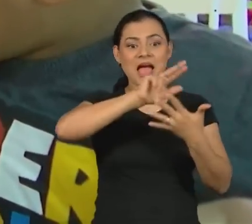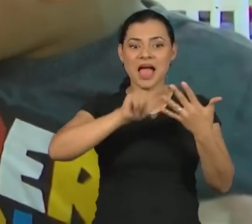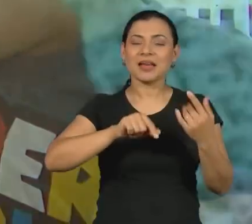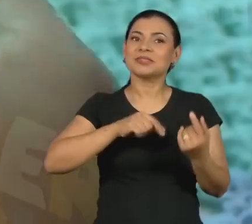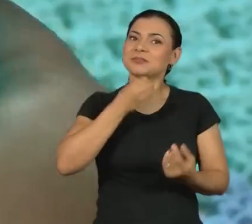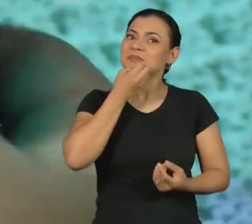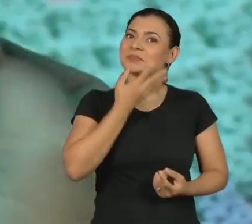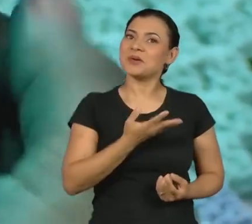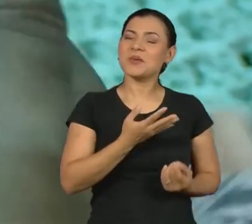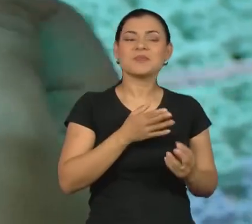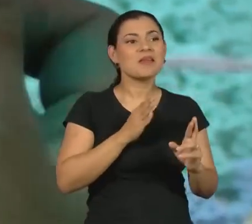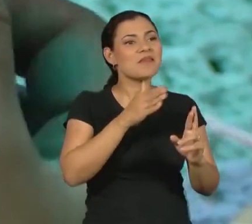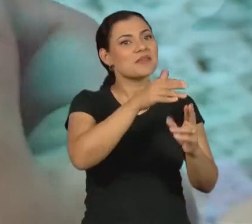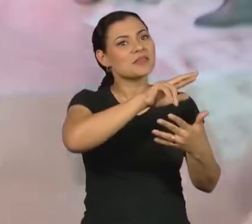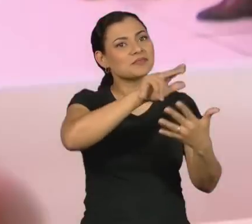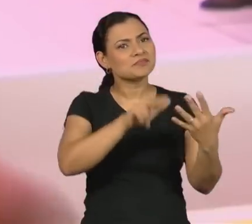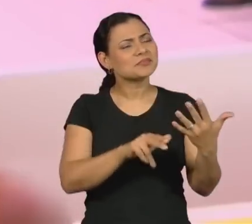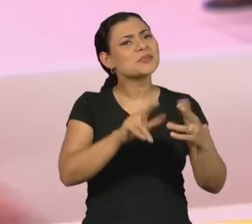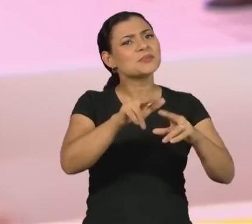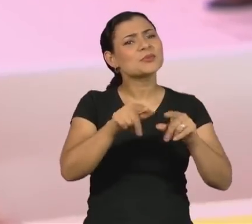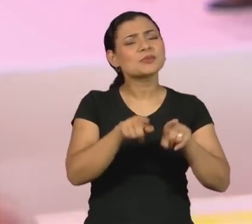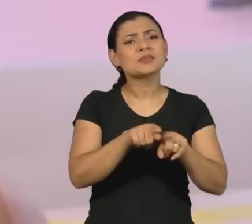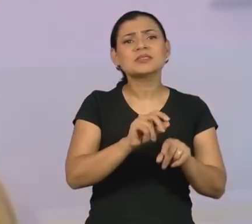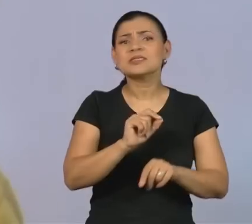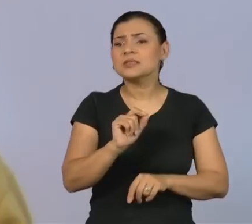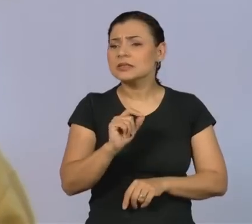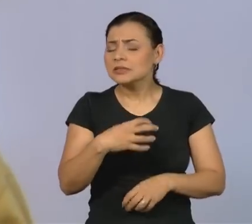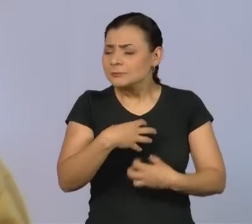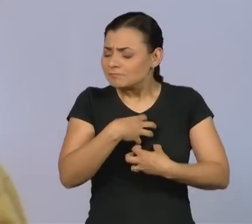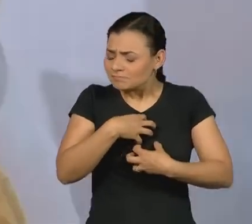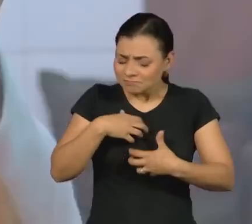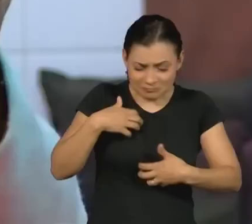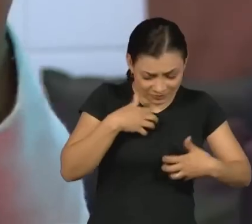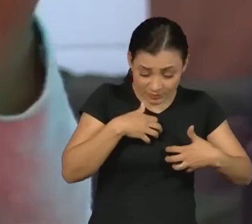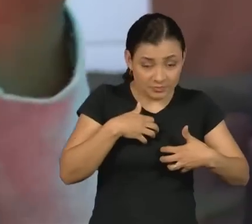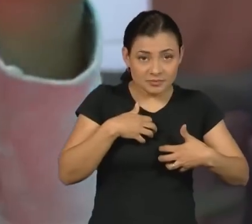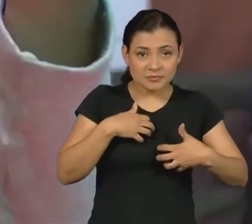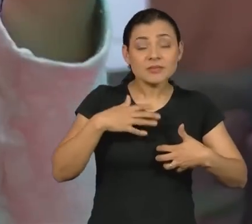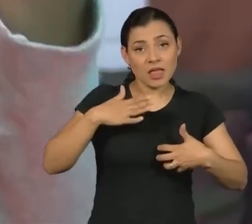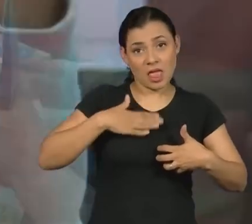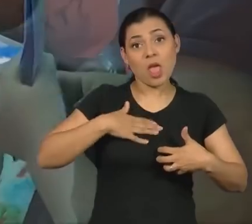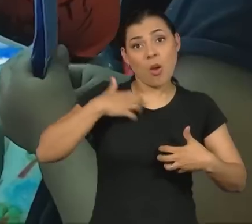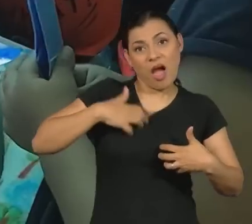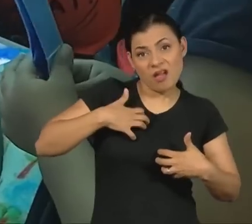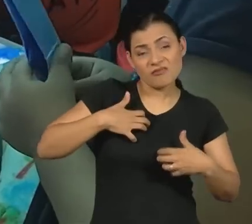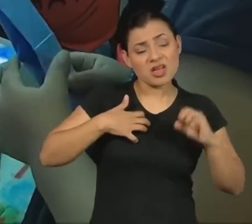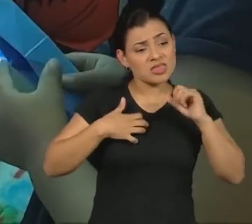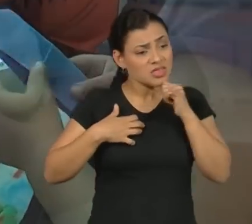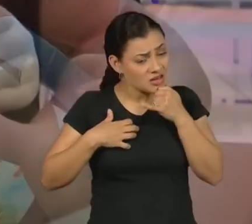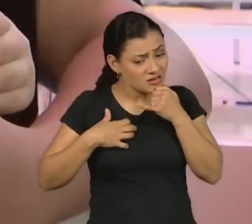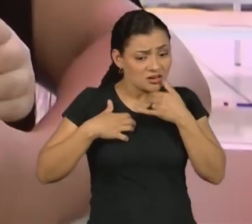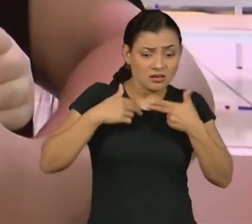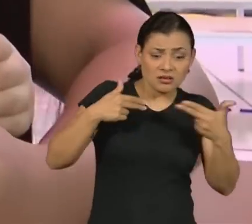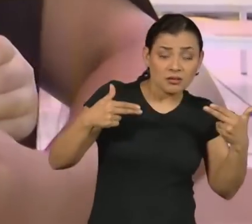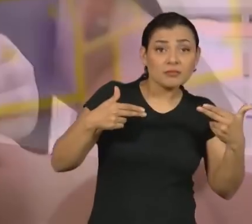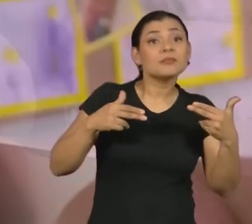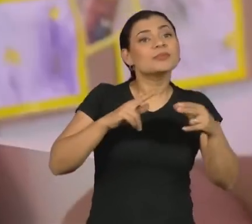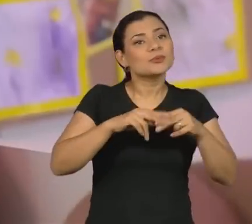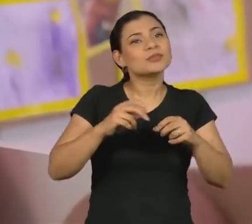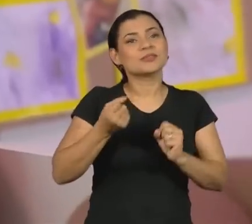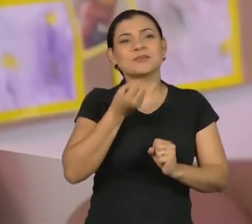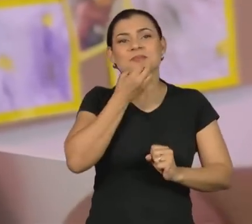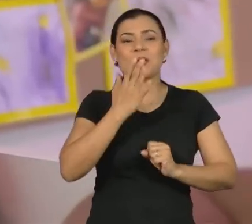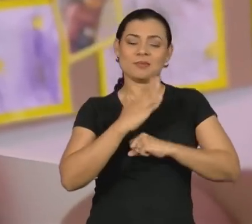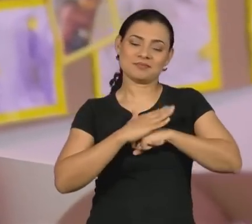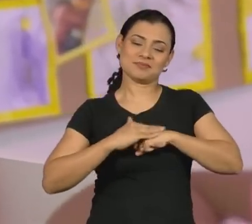positivas, as crianças descobrem que dar nome ao que sentem é o primeiro passo para acolher as próprias